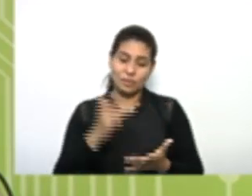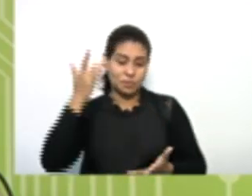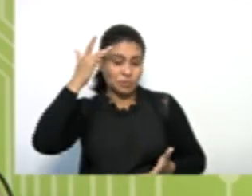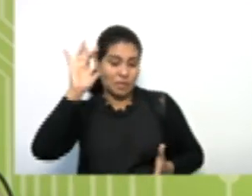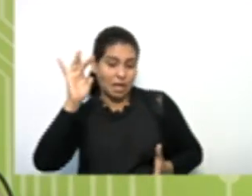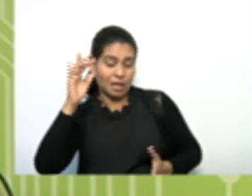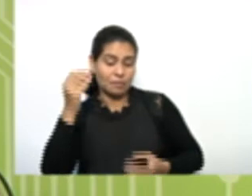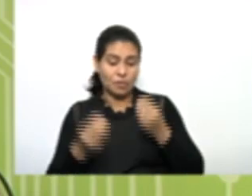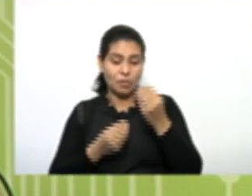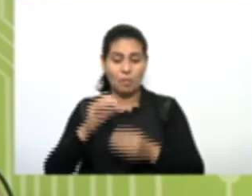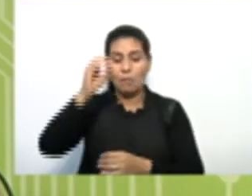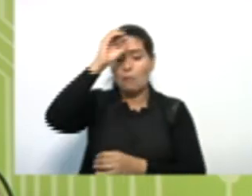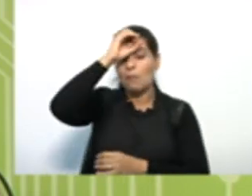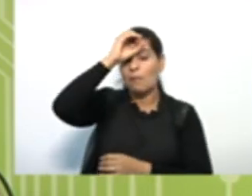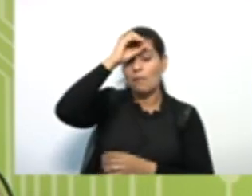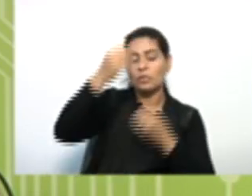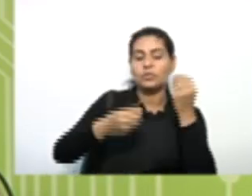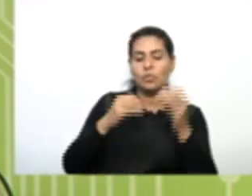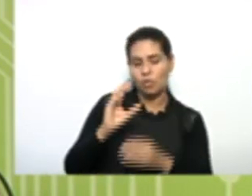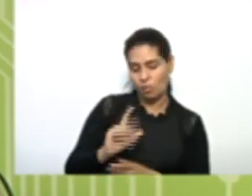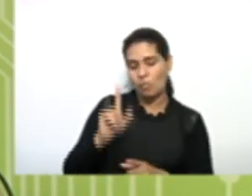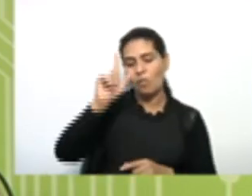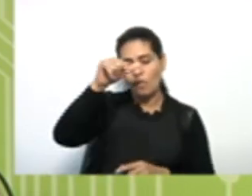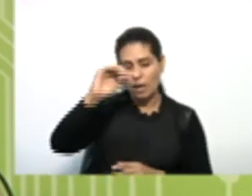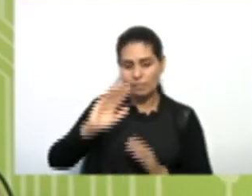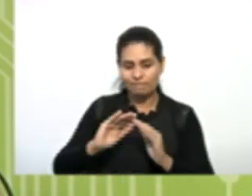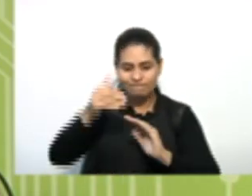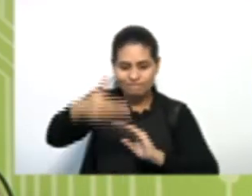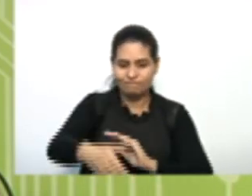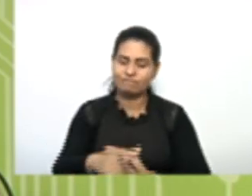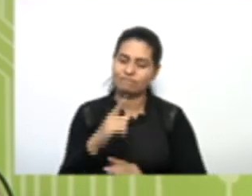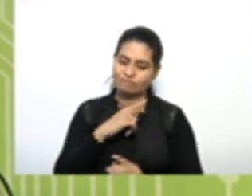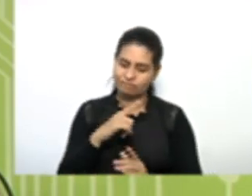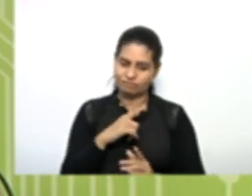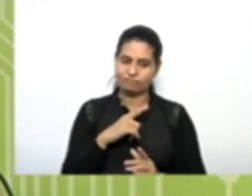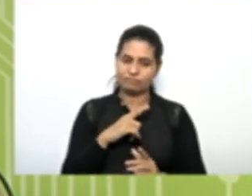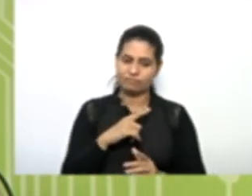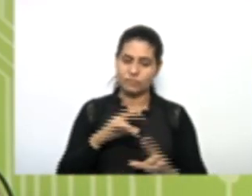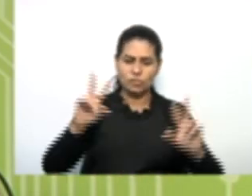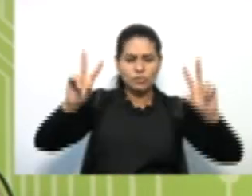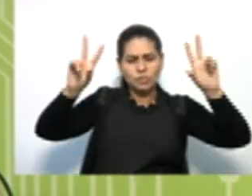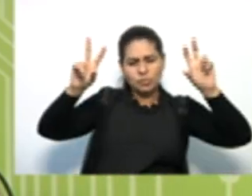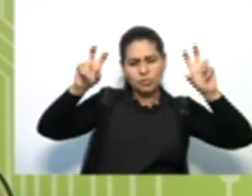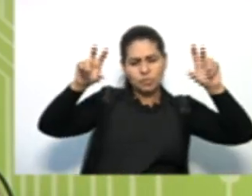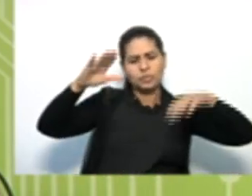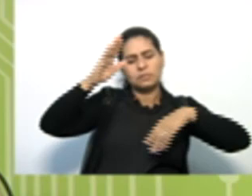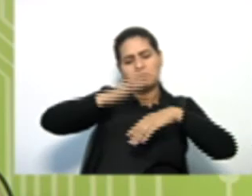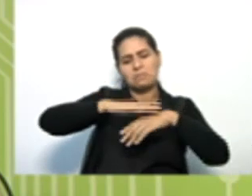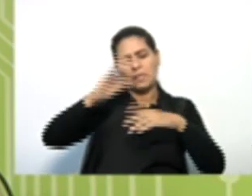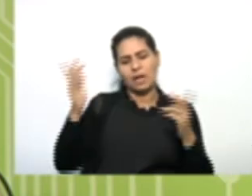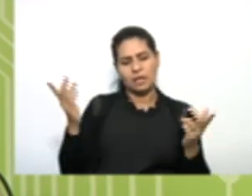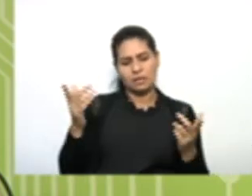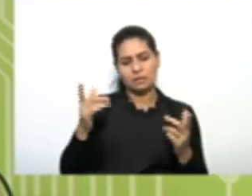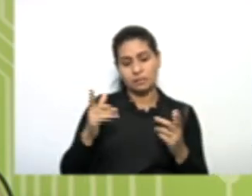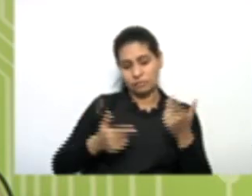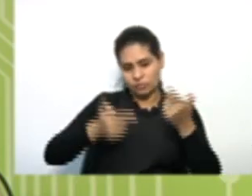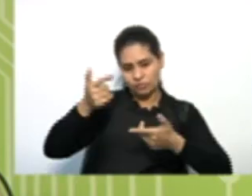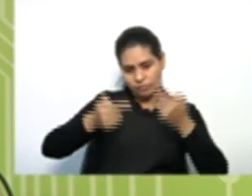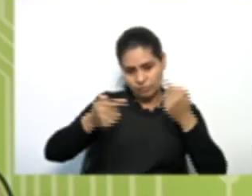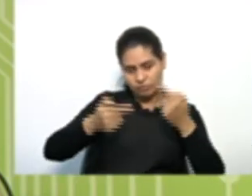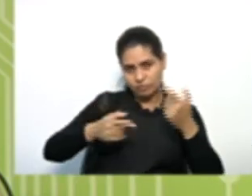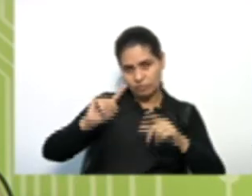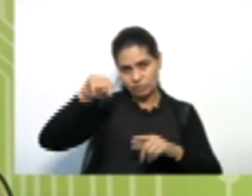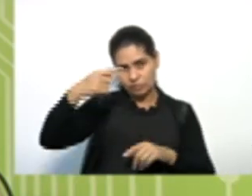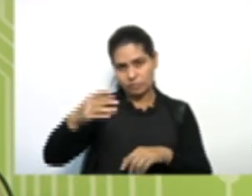olhar e não ver evidentemente o golpe que existe por trás. Sobre esse tema nós temos um pouco mais detalhadamente uma discussão no nosso